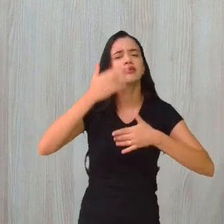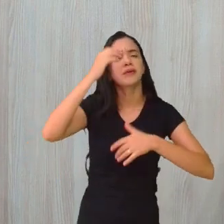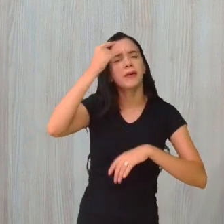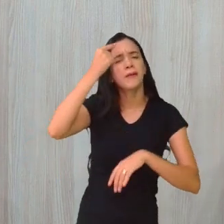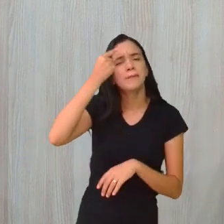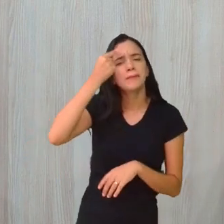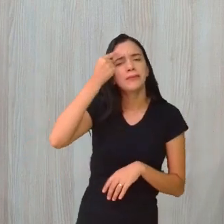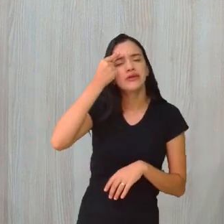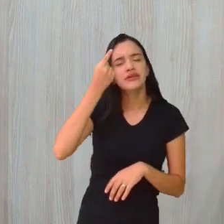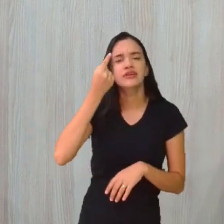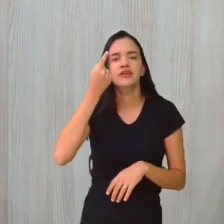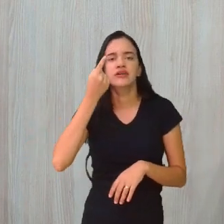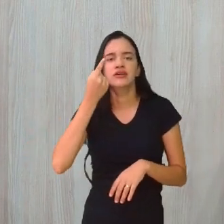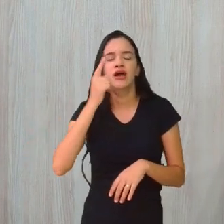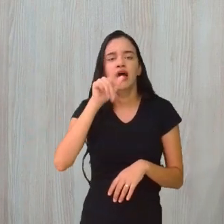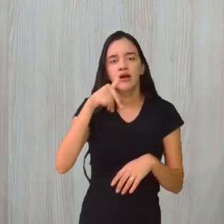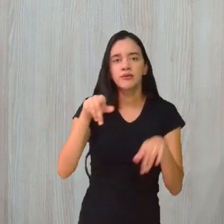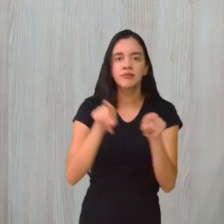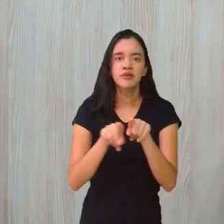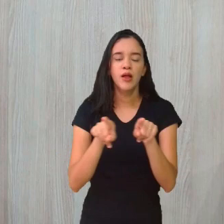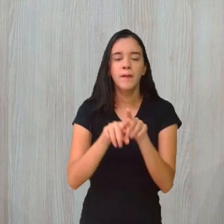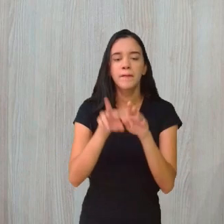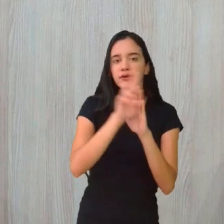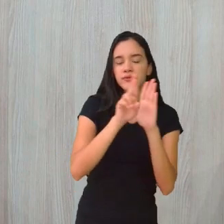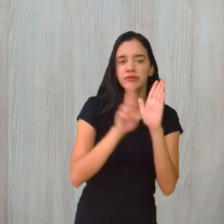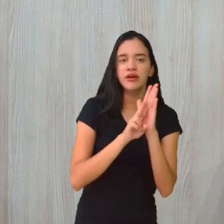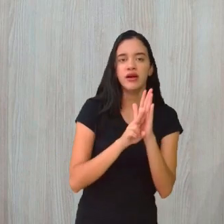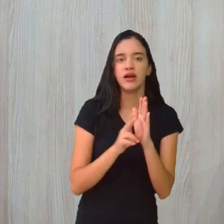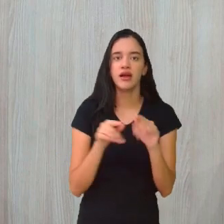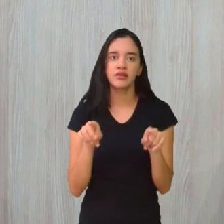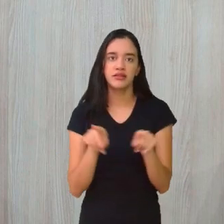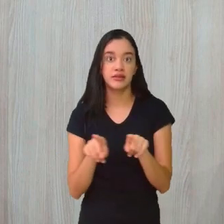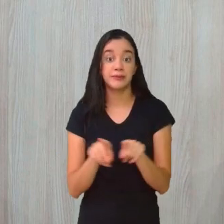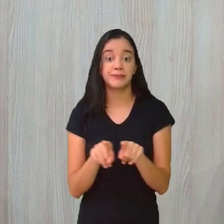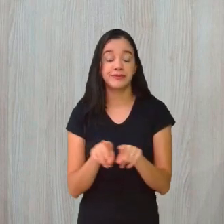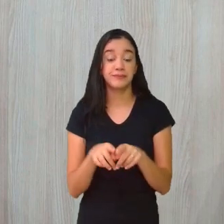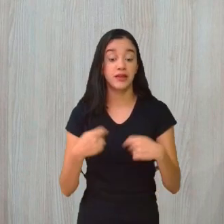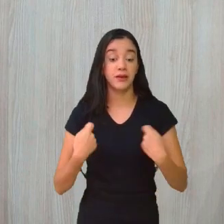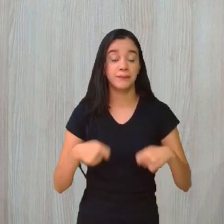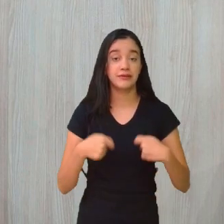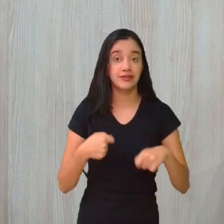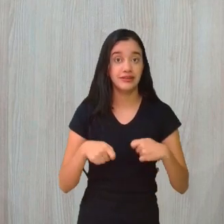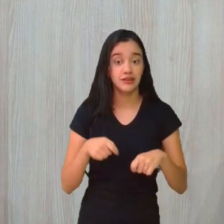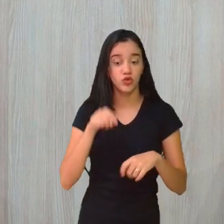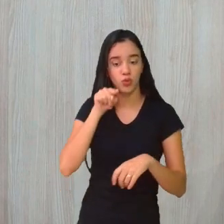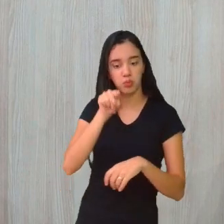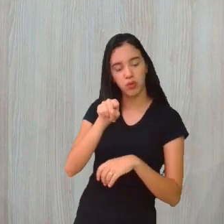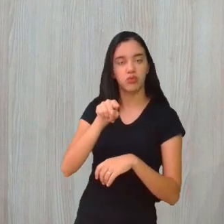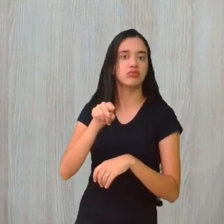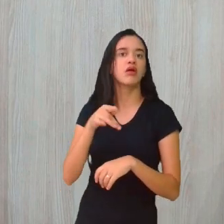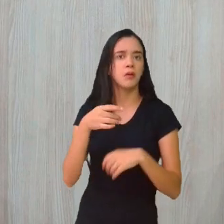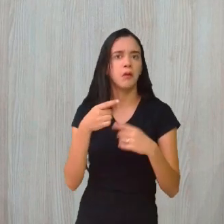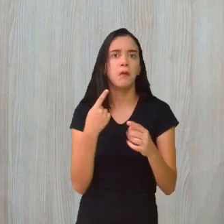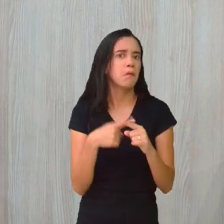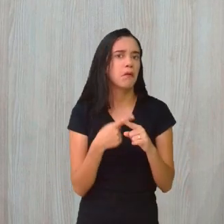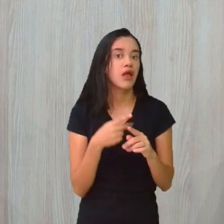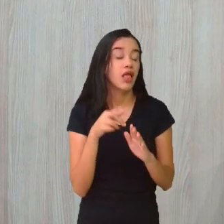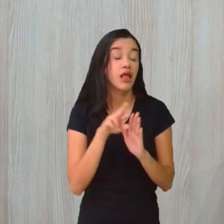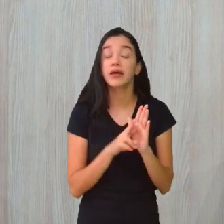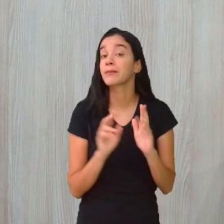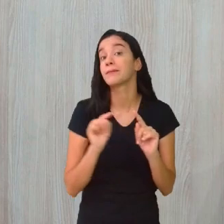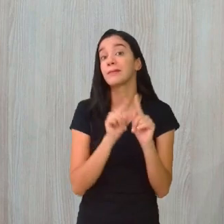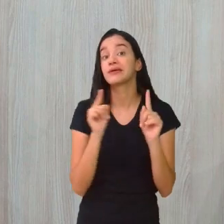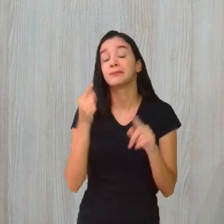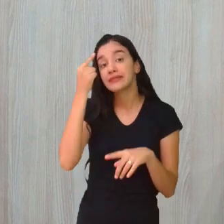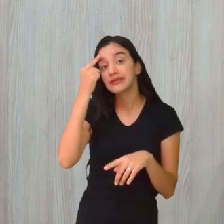as funções da pontuação além das regras, né? Além de, preciso pontuar porque é regra. E sim, pensando realmente